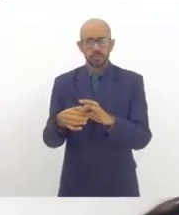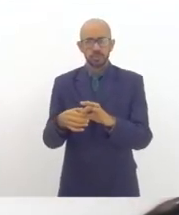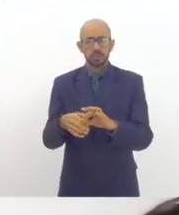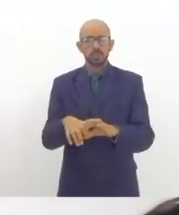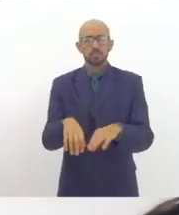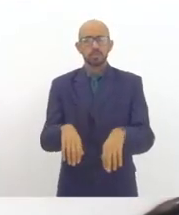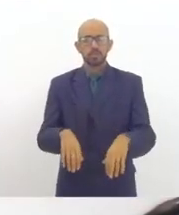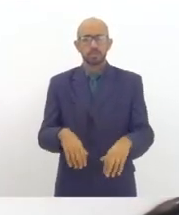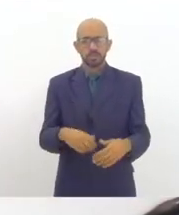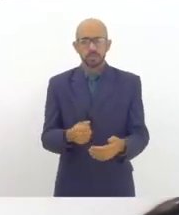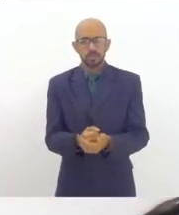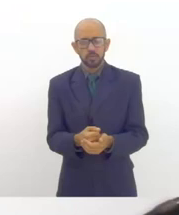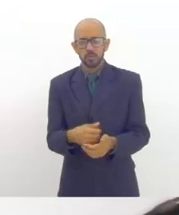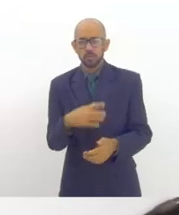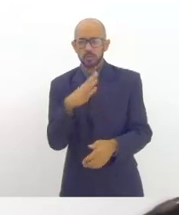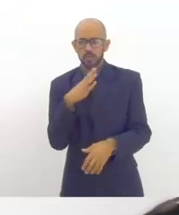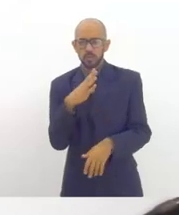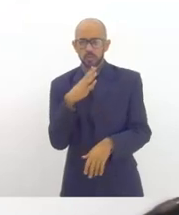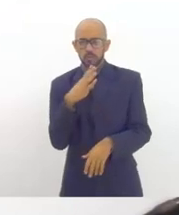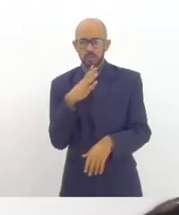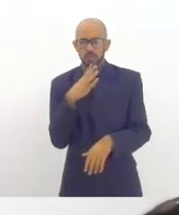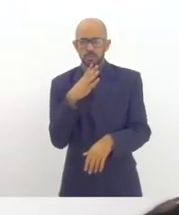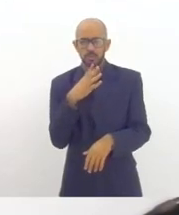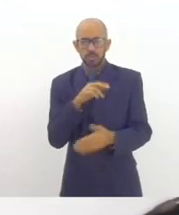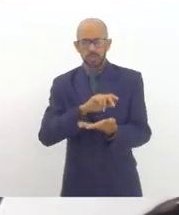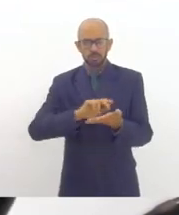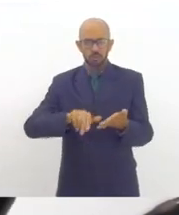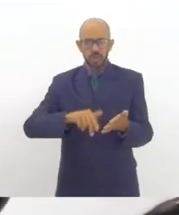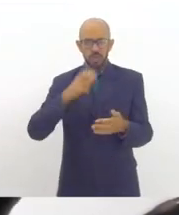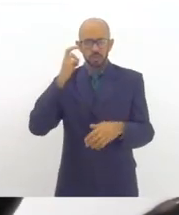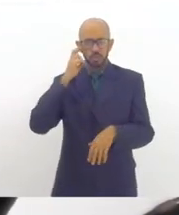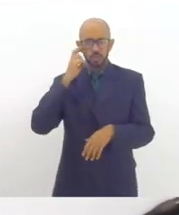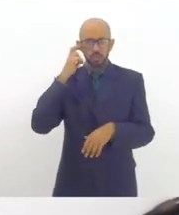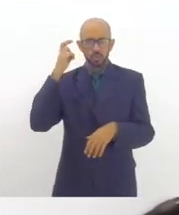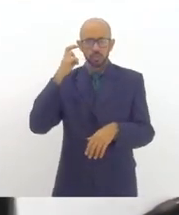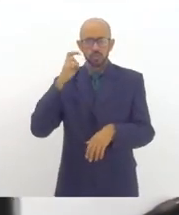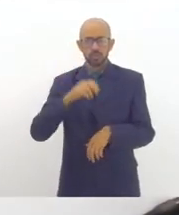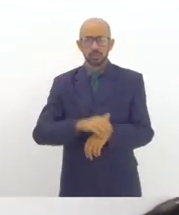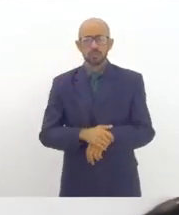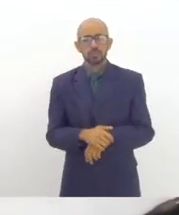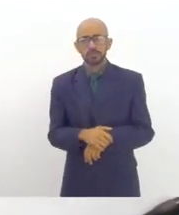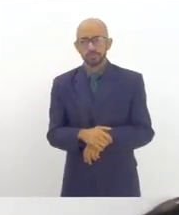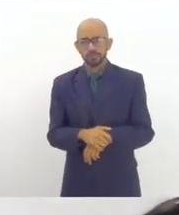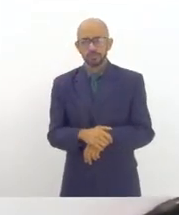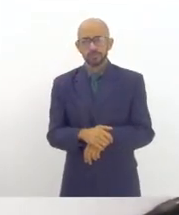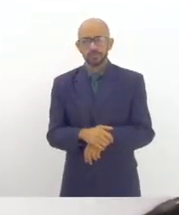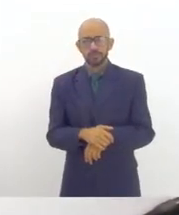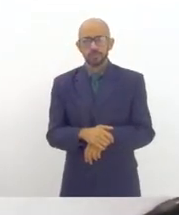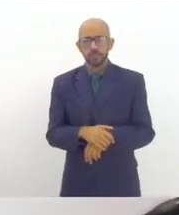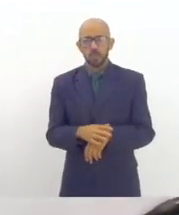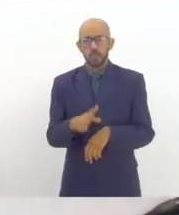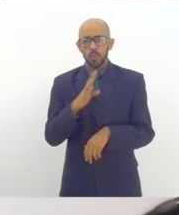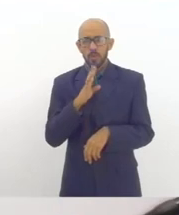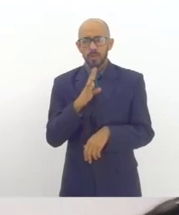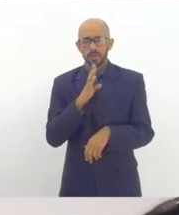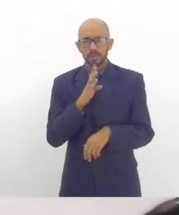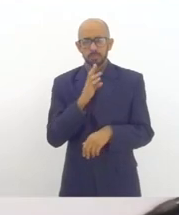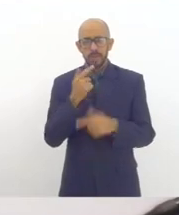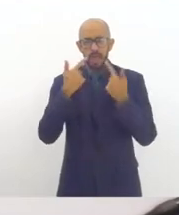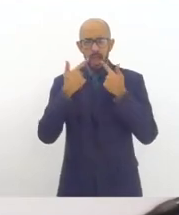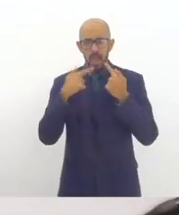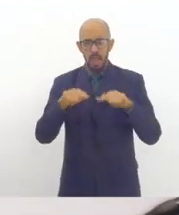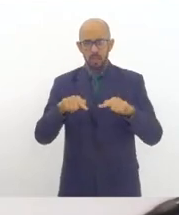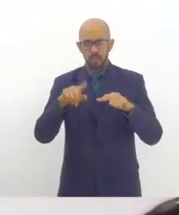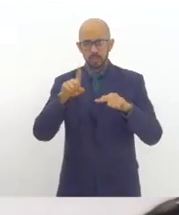do conhecimento das diferentes culturas. Conhecer diferentes línguas é conhecer diferentes